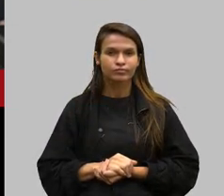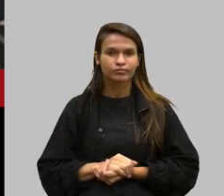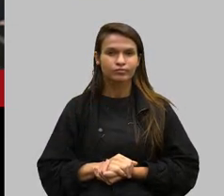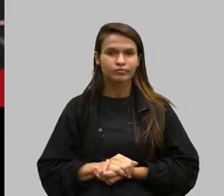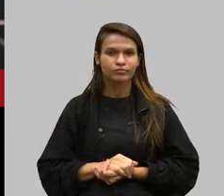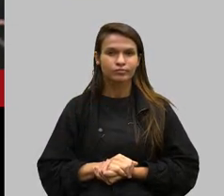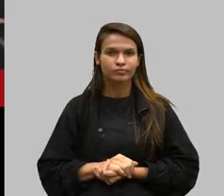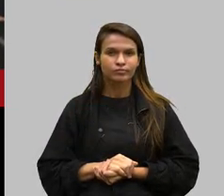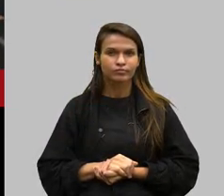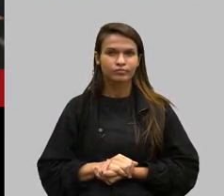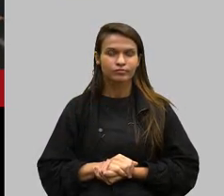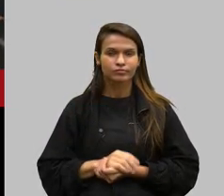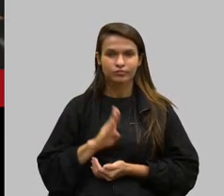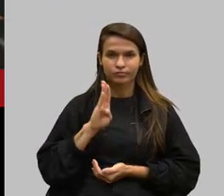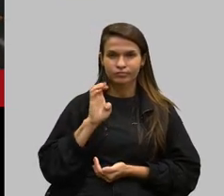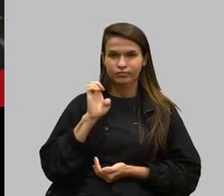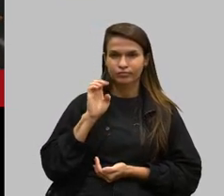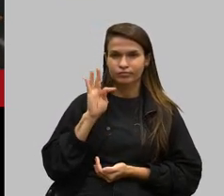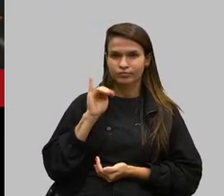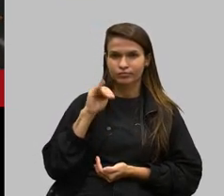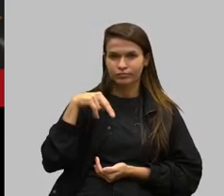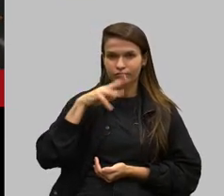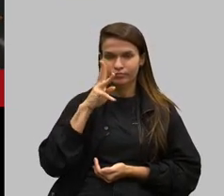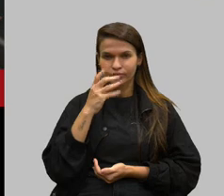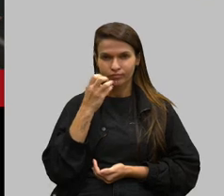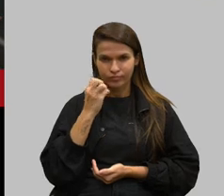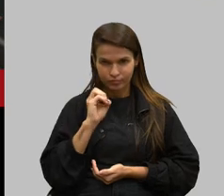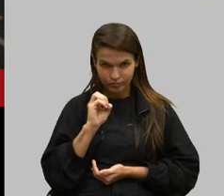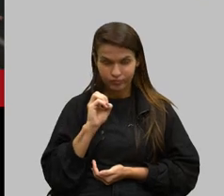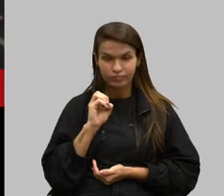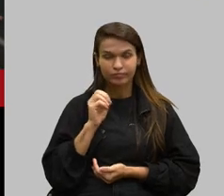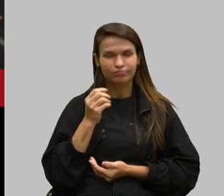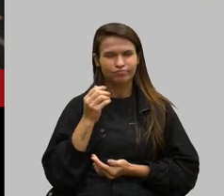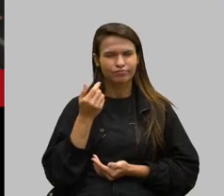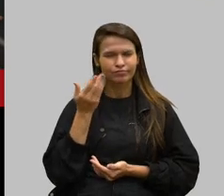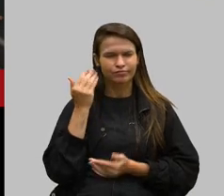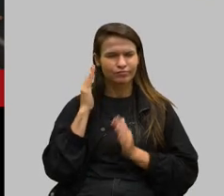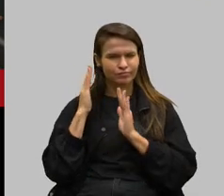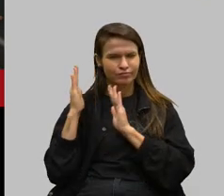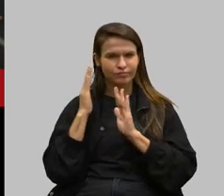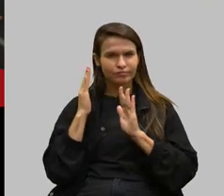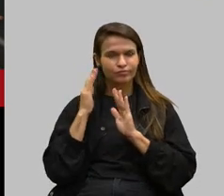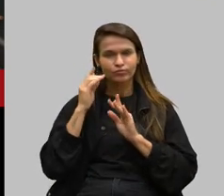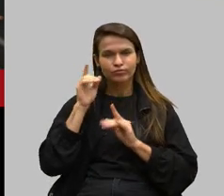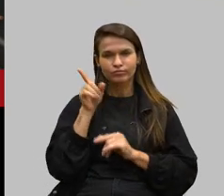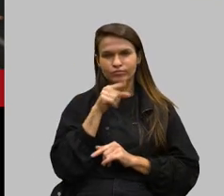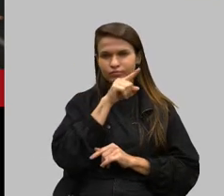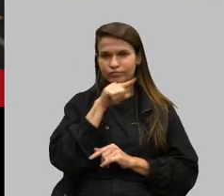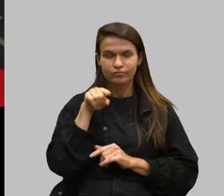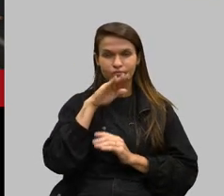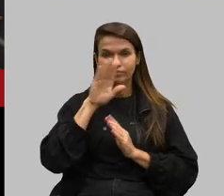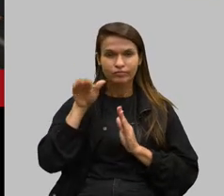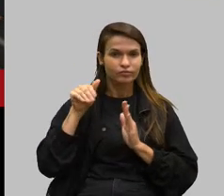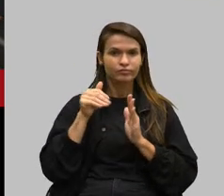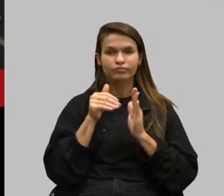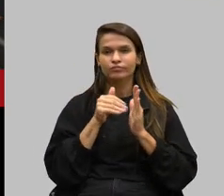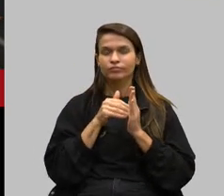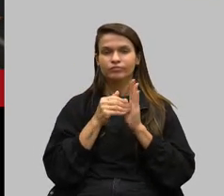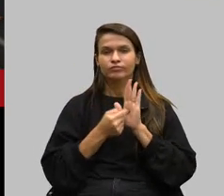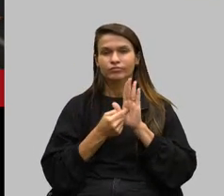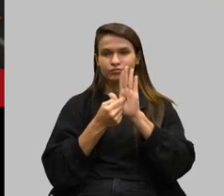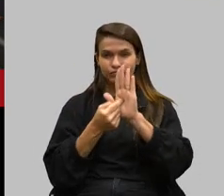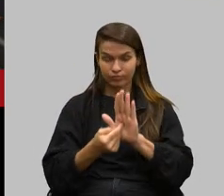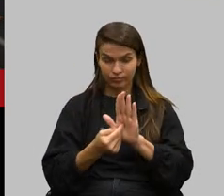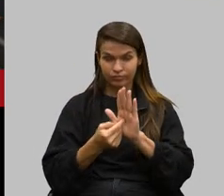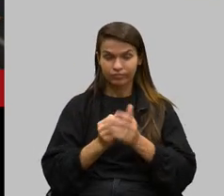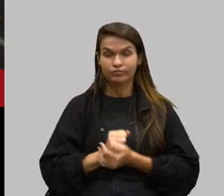eh do Betinho do deputado Betinho e naquela ocasião foi foram canceladas todas as as apresentações